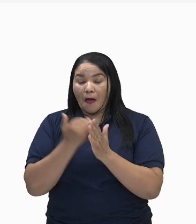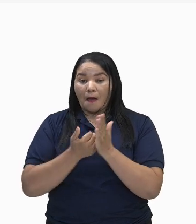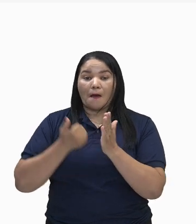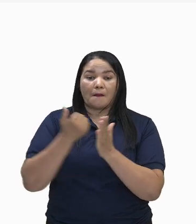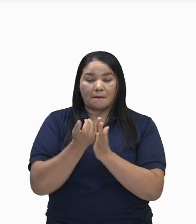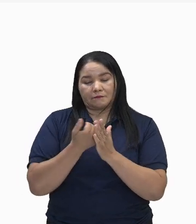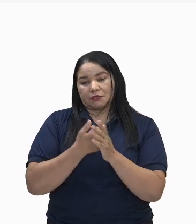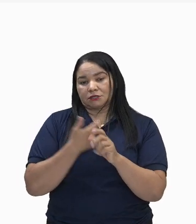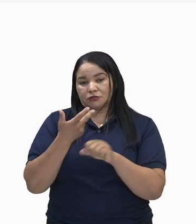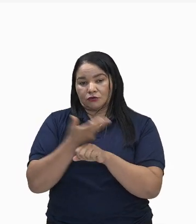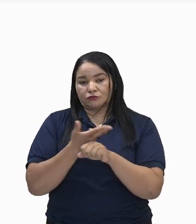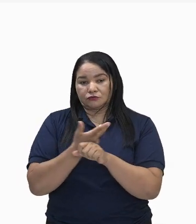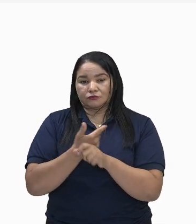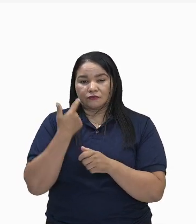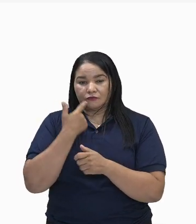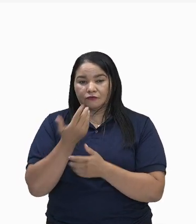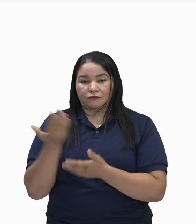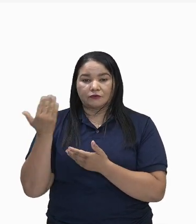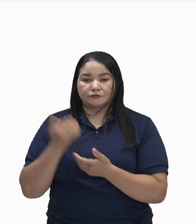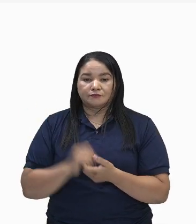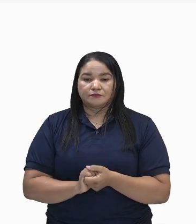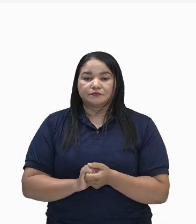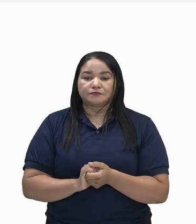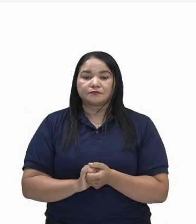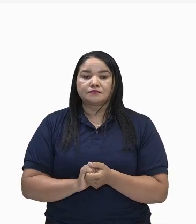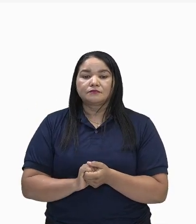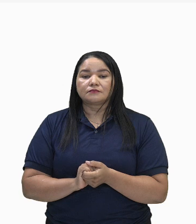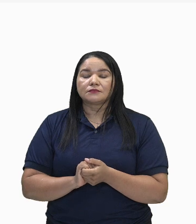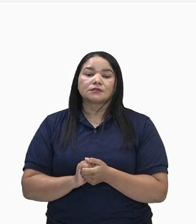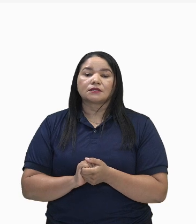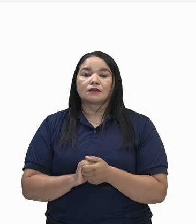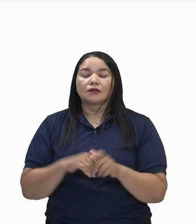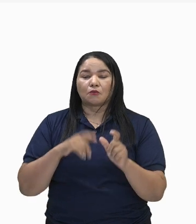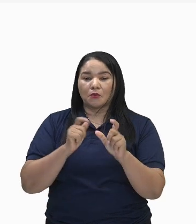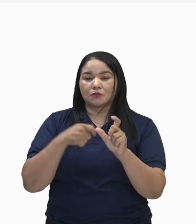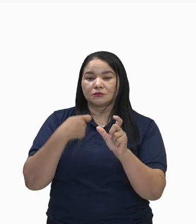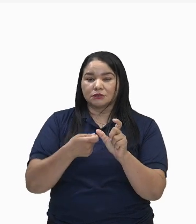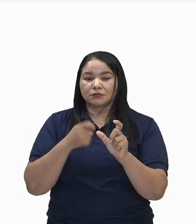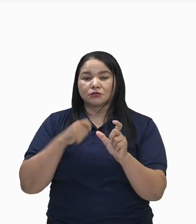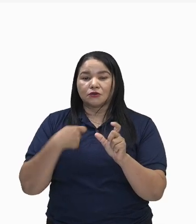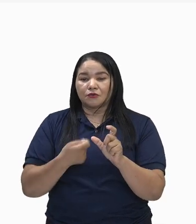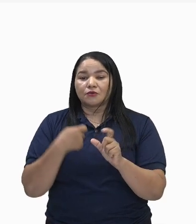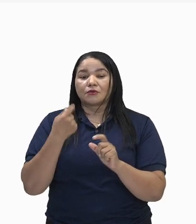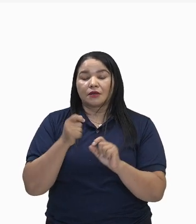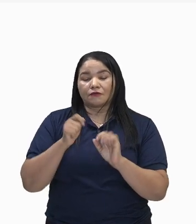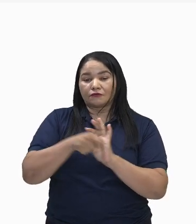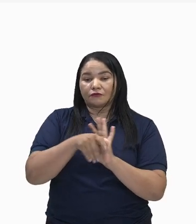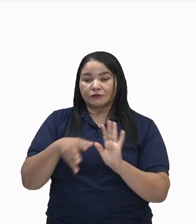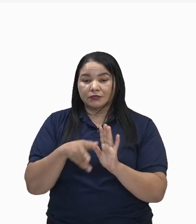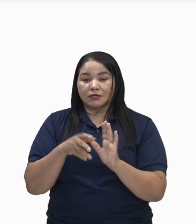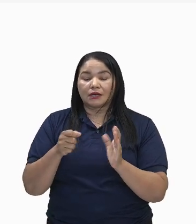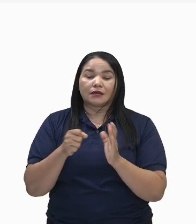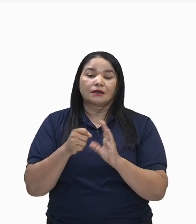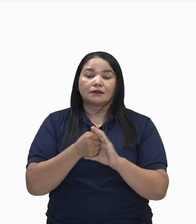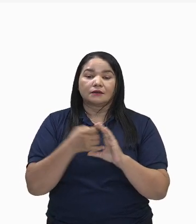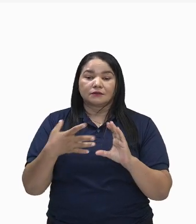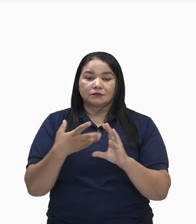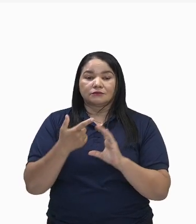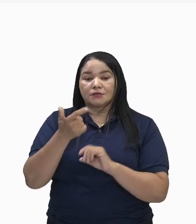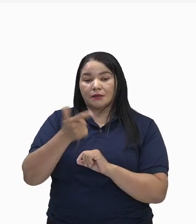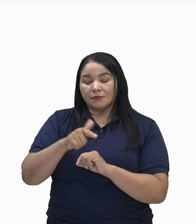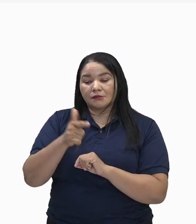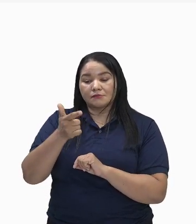Ao contrário do assíndeto, o polissíndeto é uma figura de linguagem caracterizada pela repetição